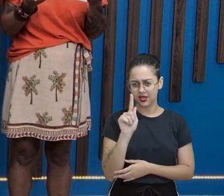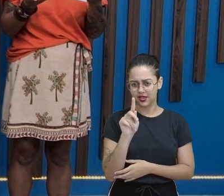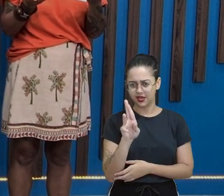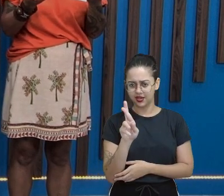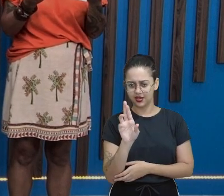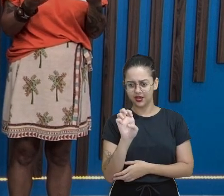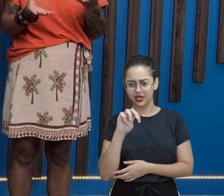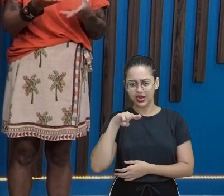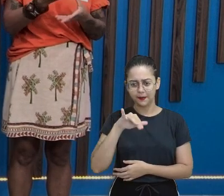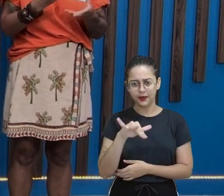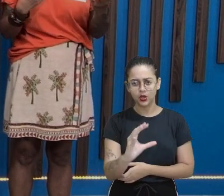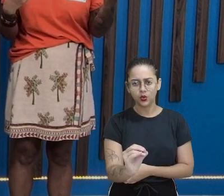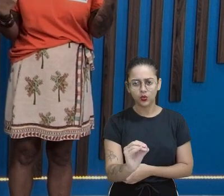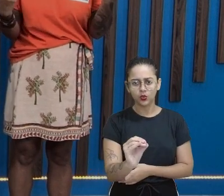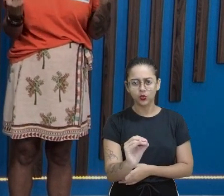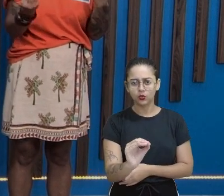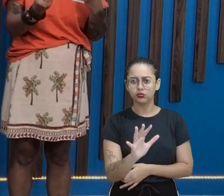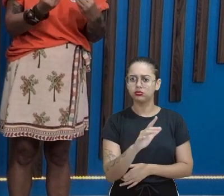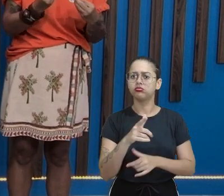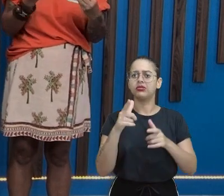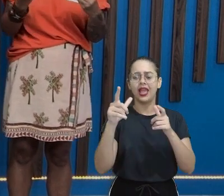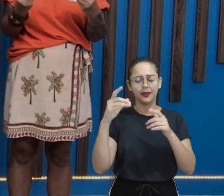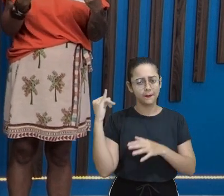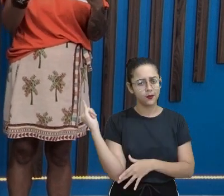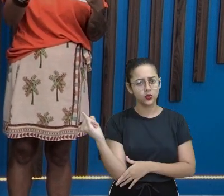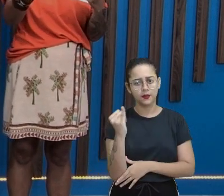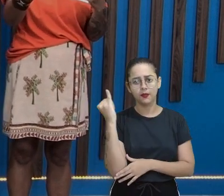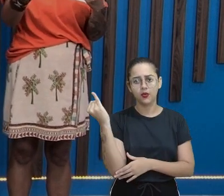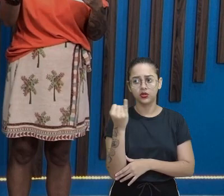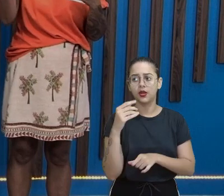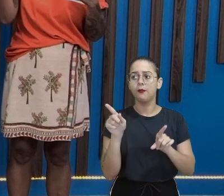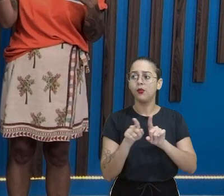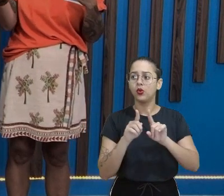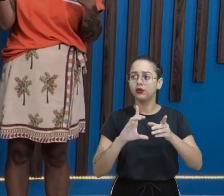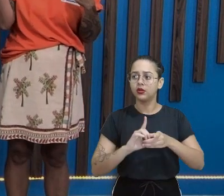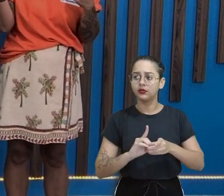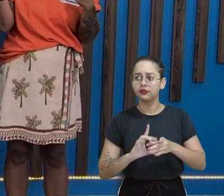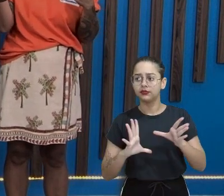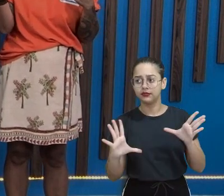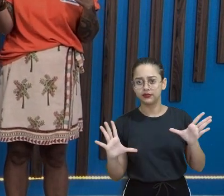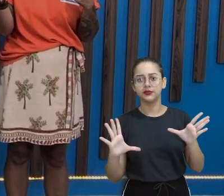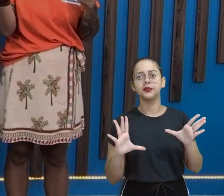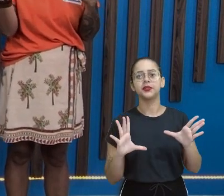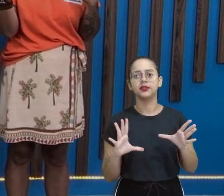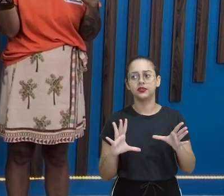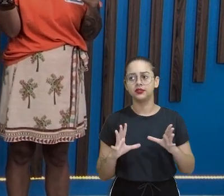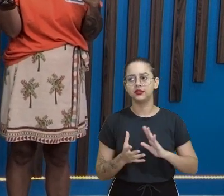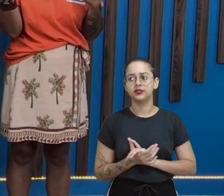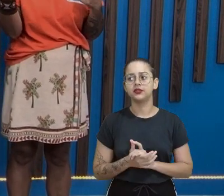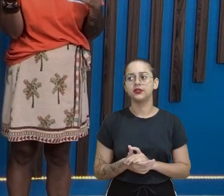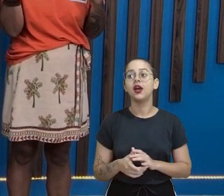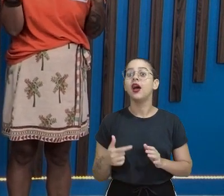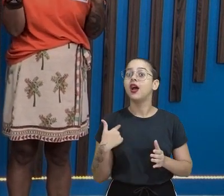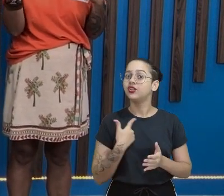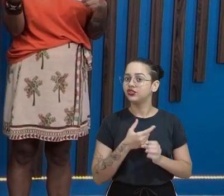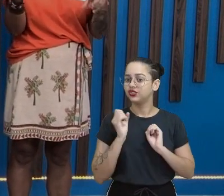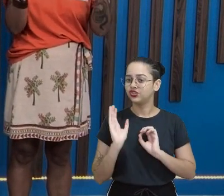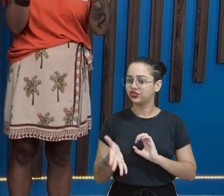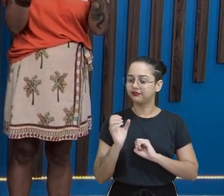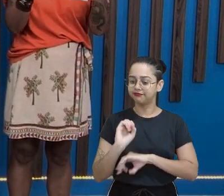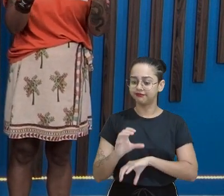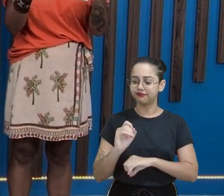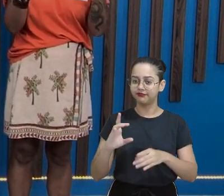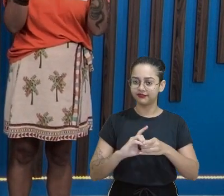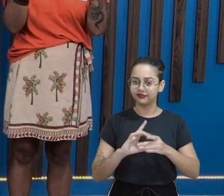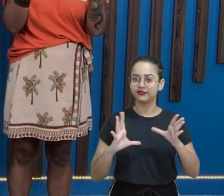estudantil? Esse espaço é super importante, inclusive, para a democracia, que a gente deu uma aula recente, né? Sobre democracia. Então, a gente deixa